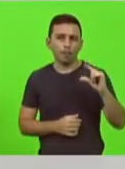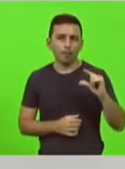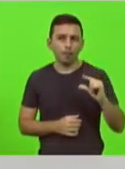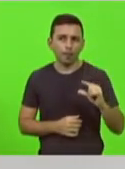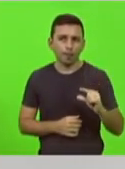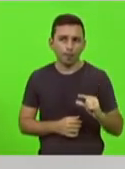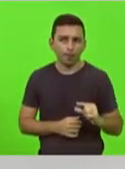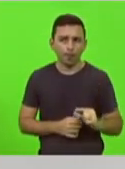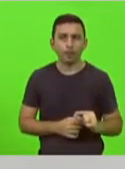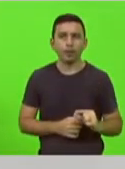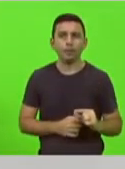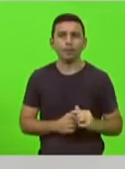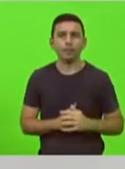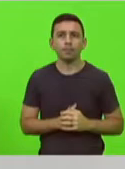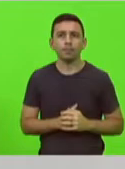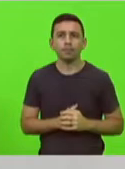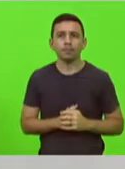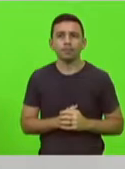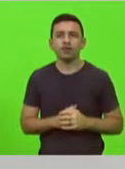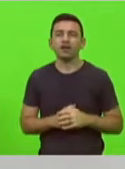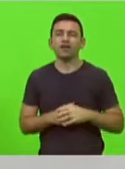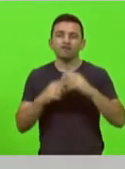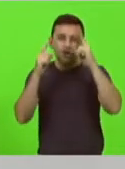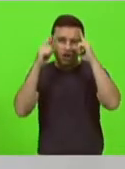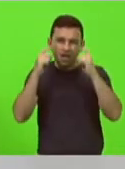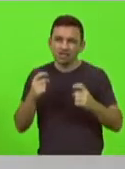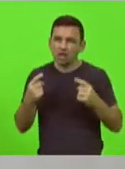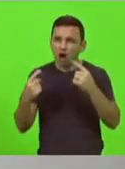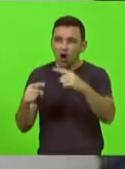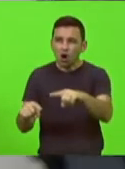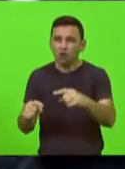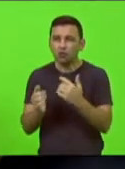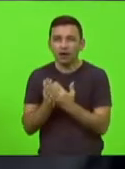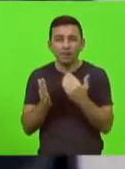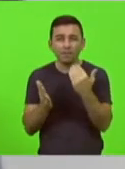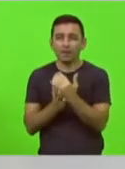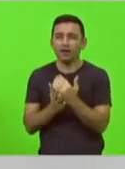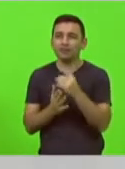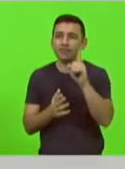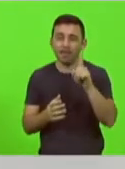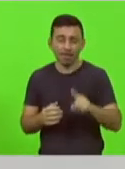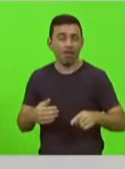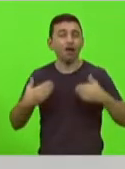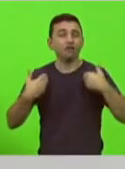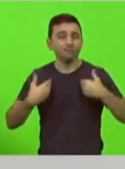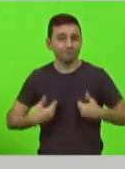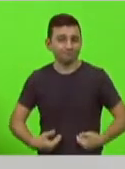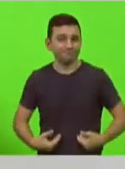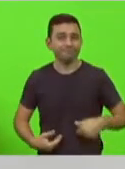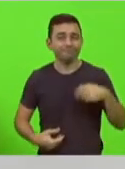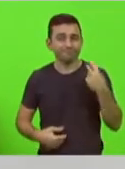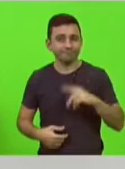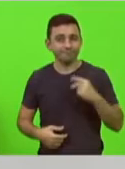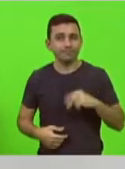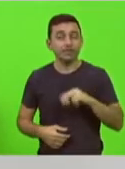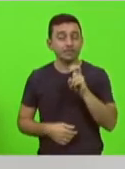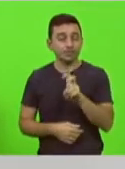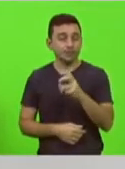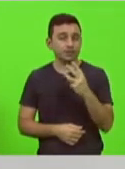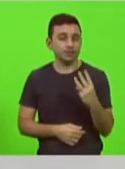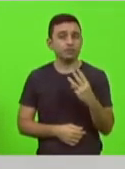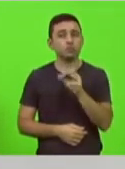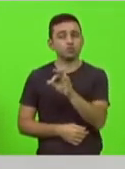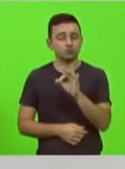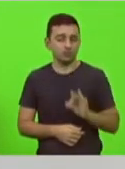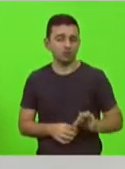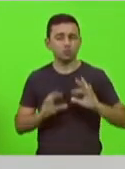seguintes. O tipo de violência mais notificado é a física, presente em 53% dos casos,